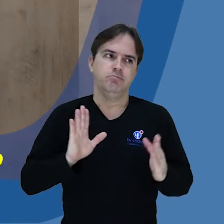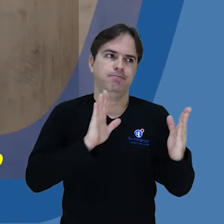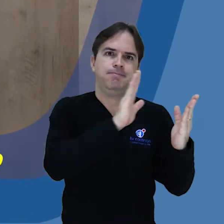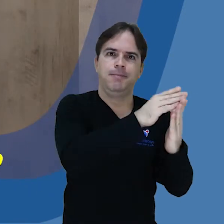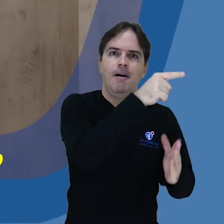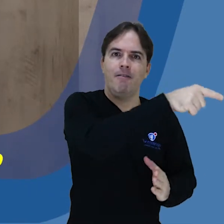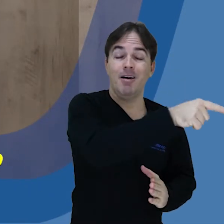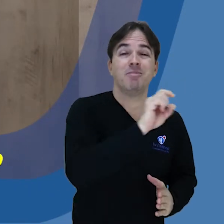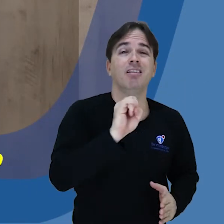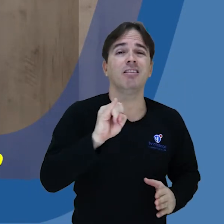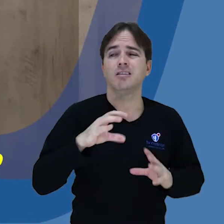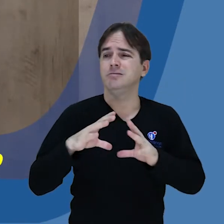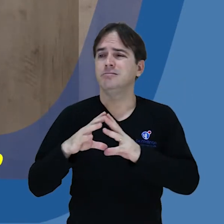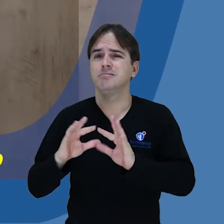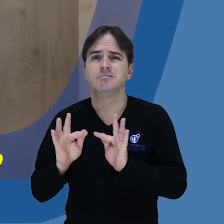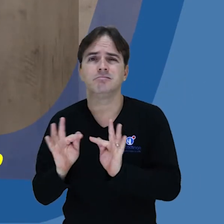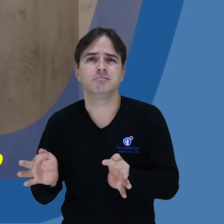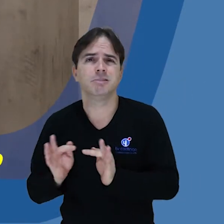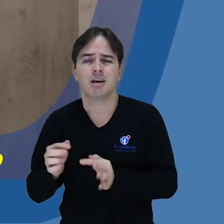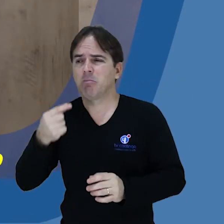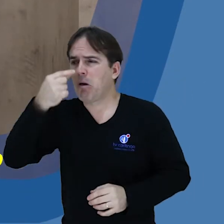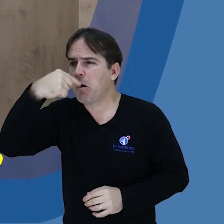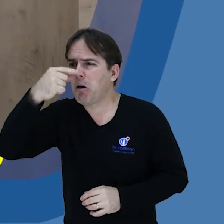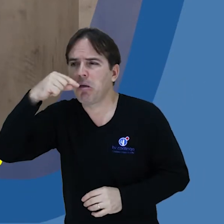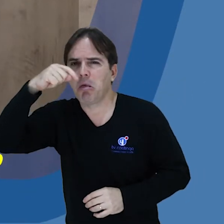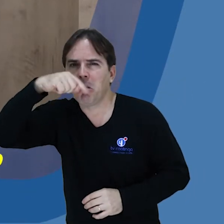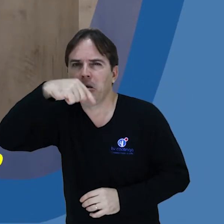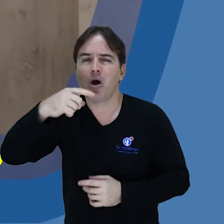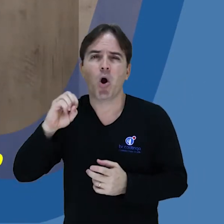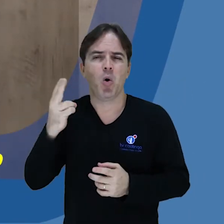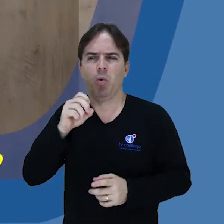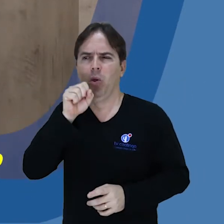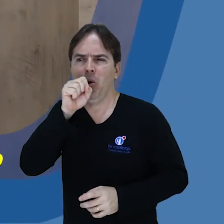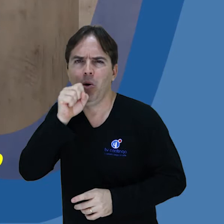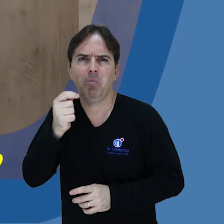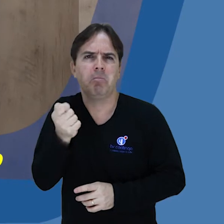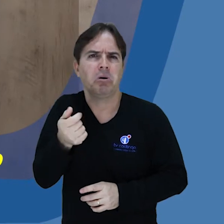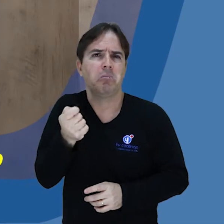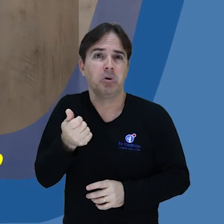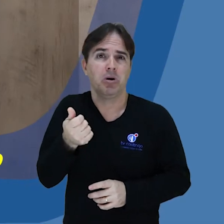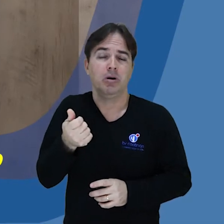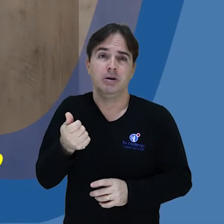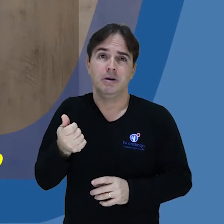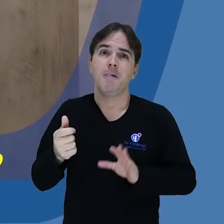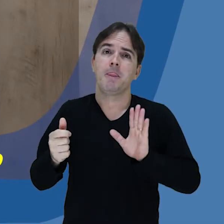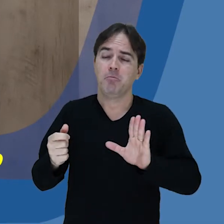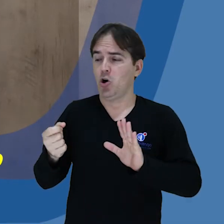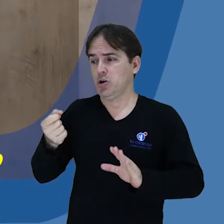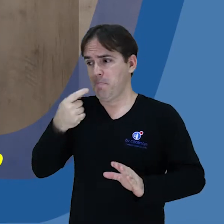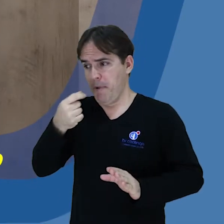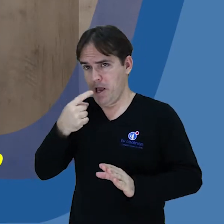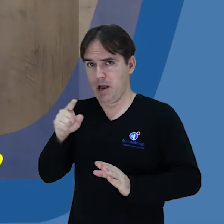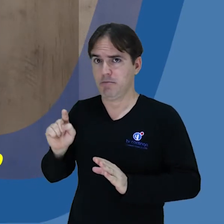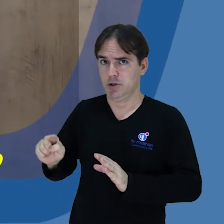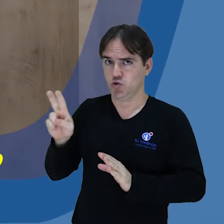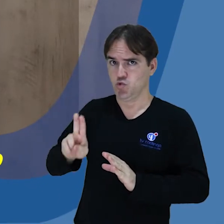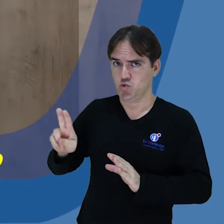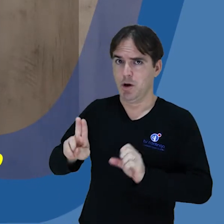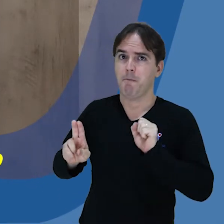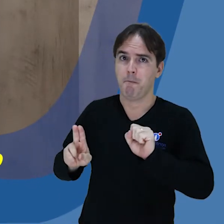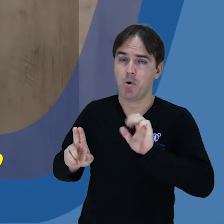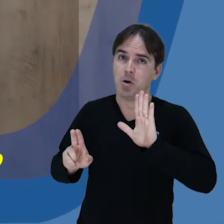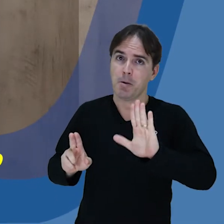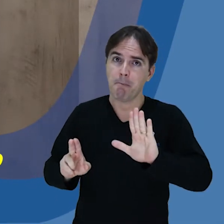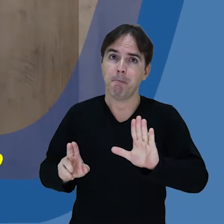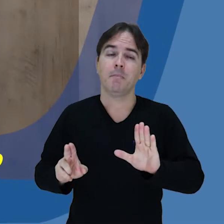sintoma mais leve, como uma coriza, uma tosse, você pode estar utilizando esse tipo de medicamento mediante orientação. Buscar esse tipo de